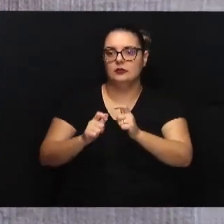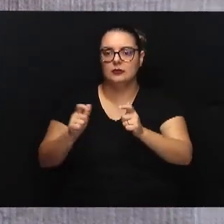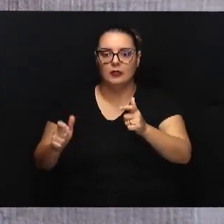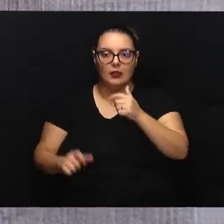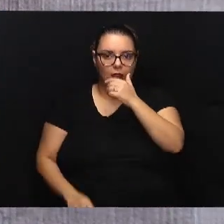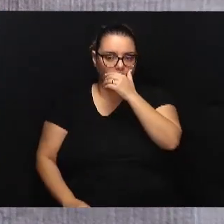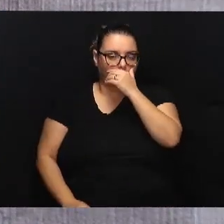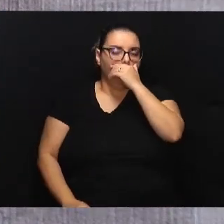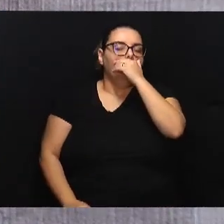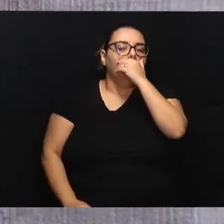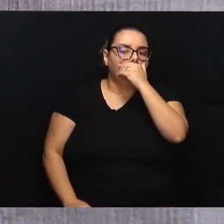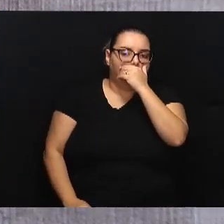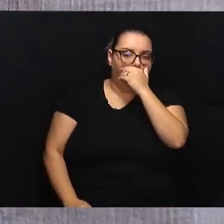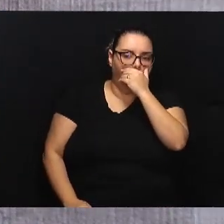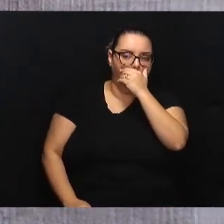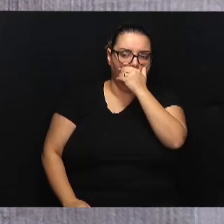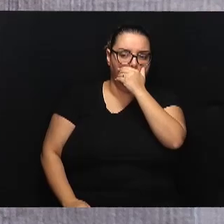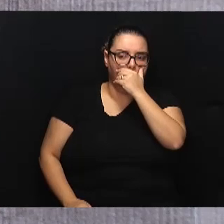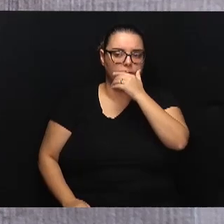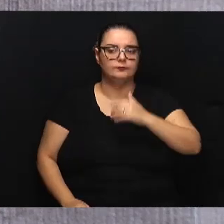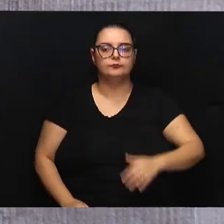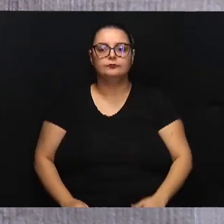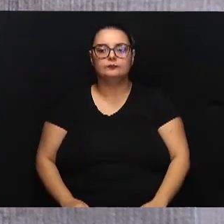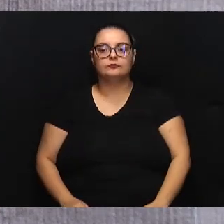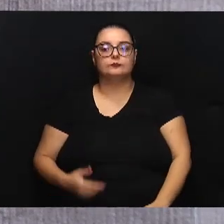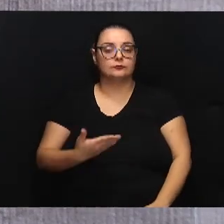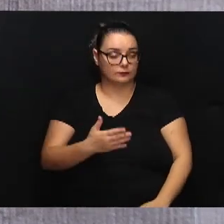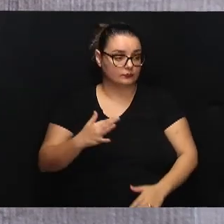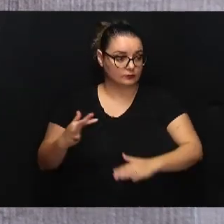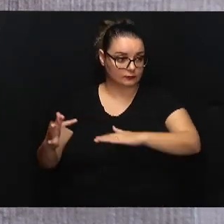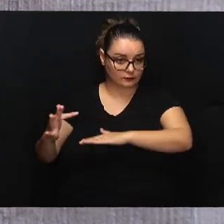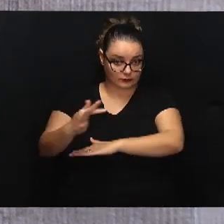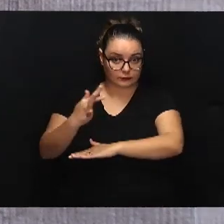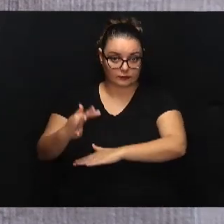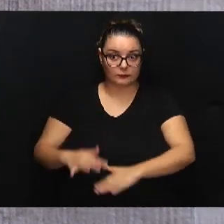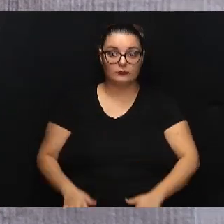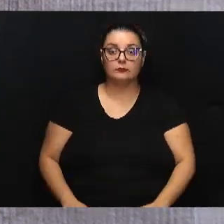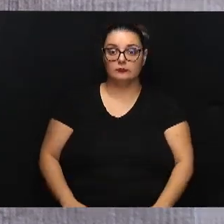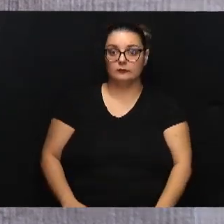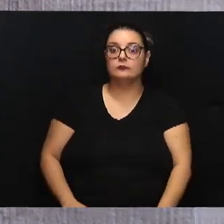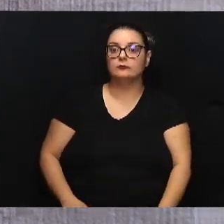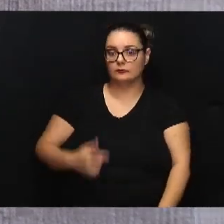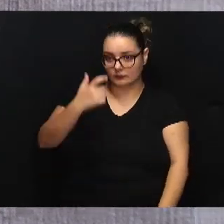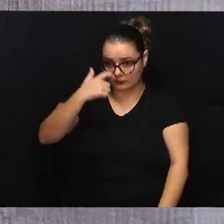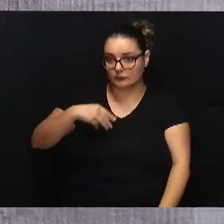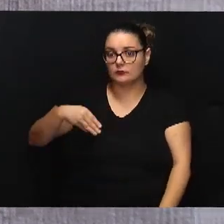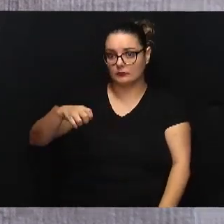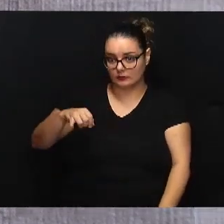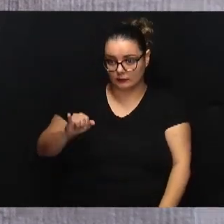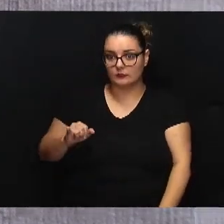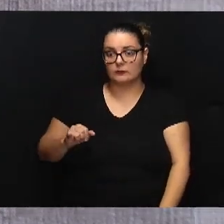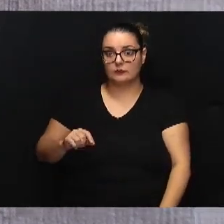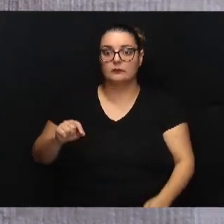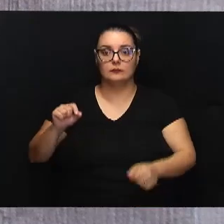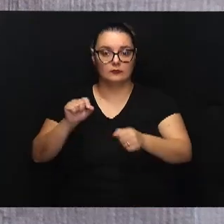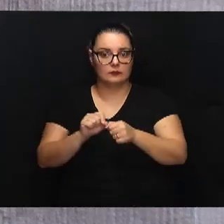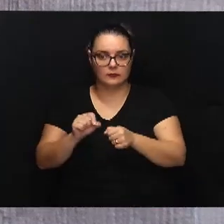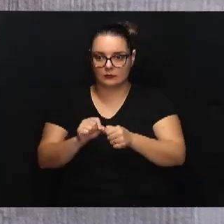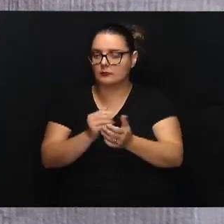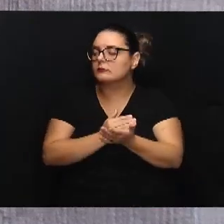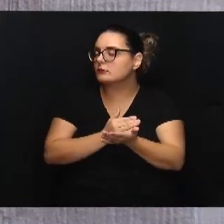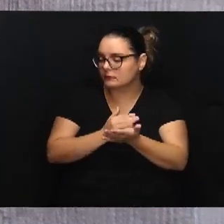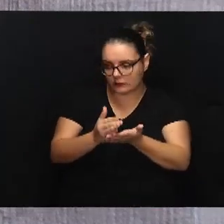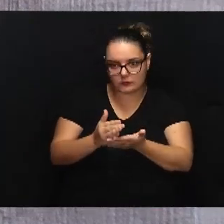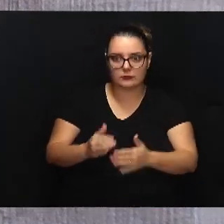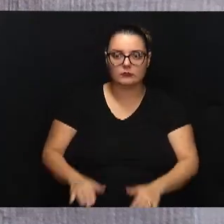solidificando. Você se formalizou? Eu sou MEI, né? Fiz logo no início. Aí você já